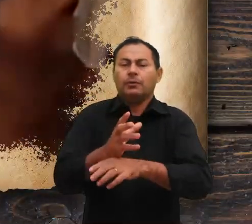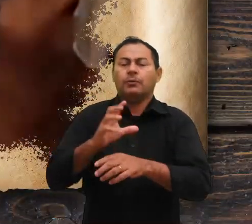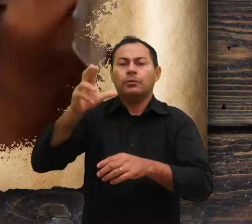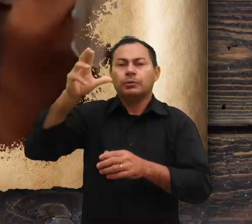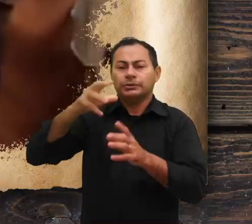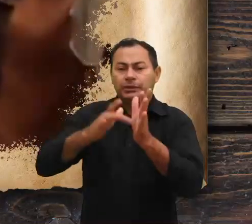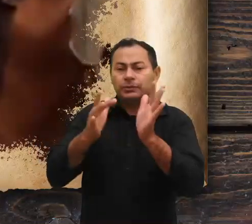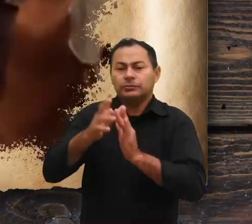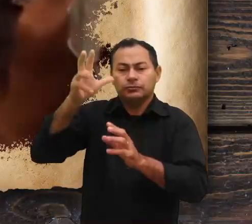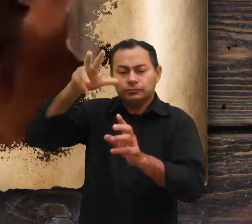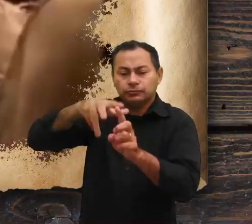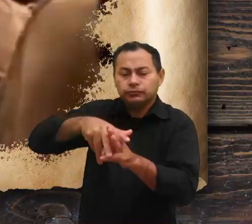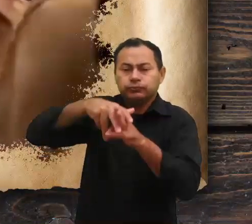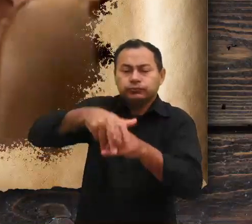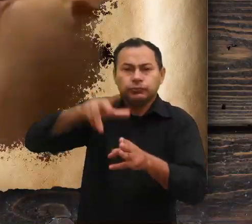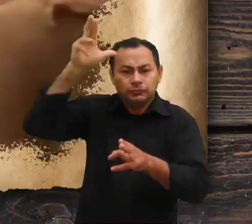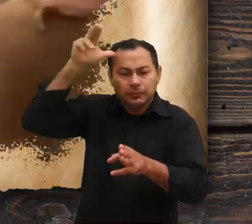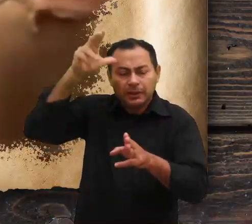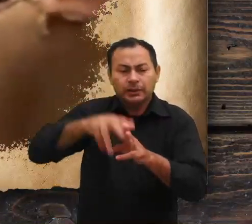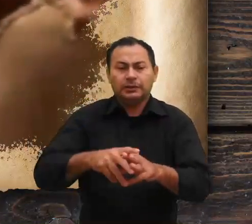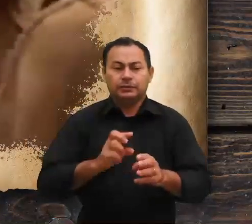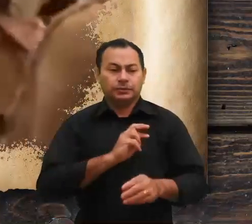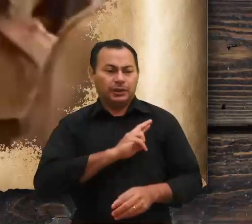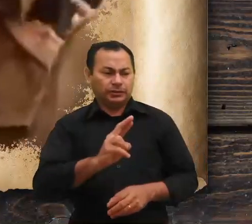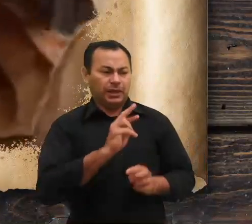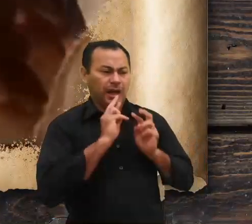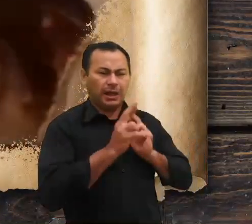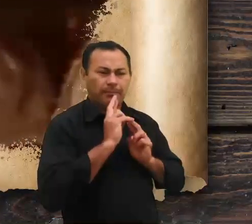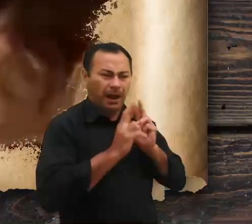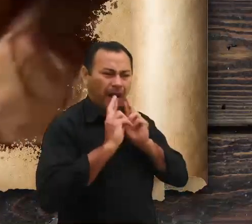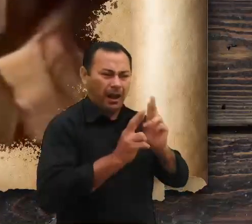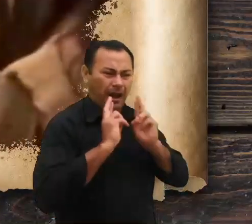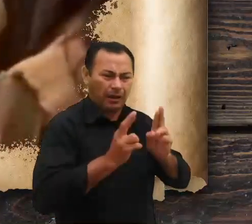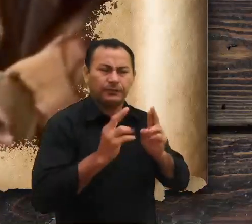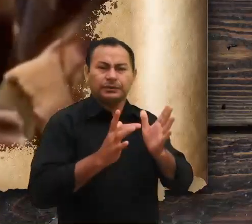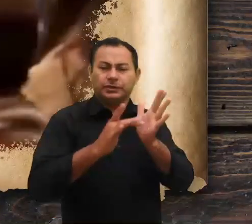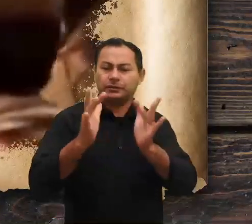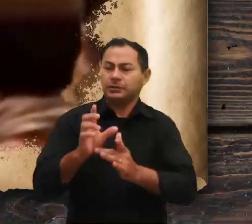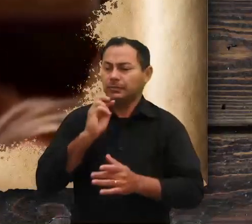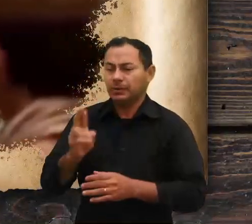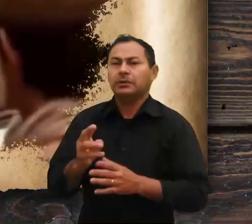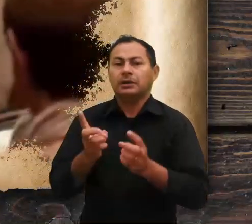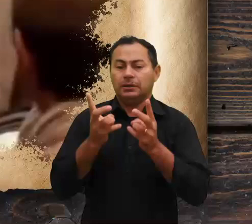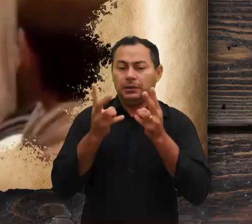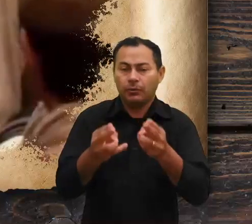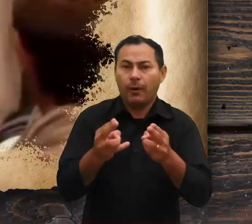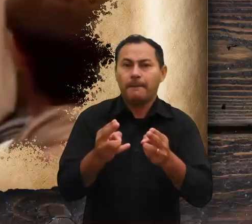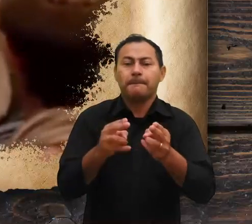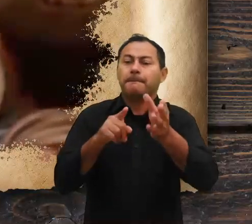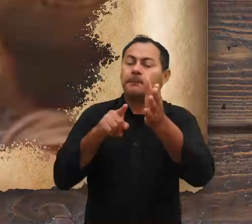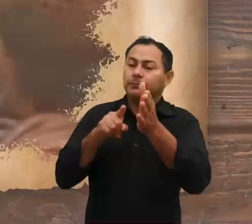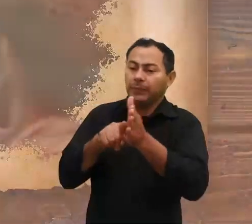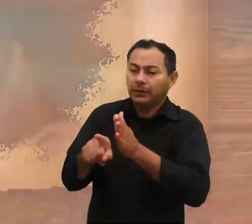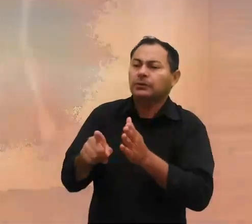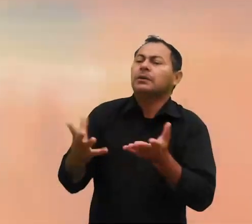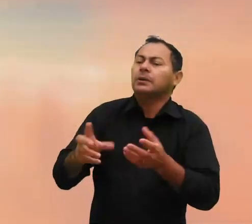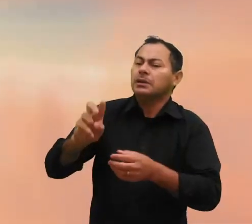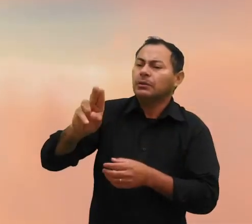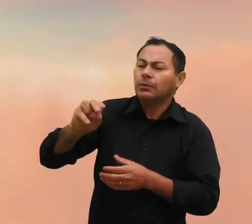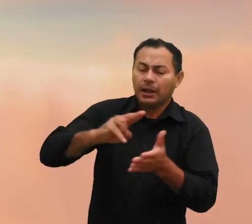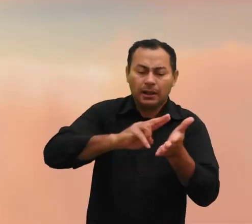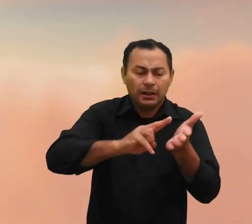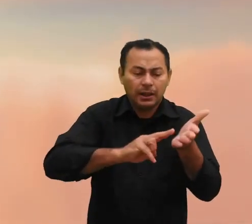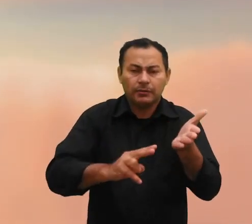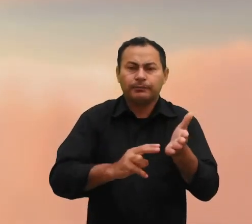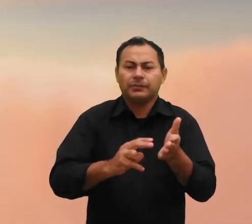crianças fizeram festa para ele e os líderes religiosos reclamaram daquilo. Jesus respondeu com o mesmo tipo de pergunta: